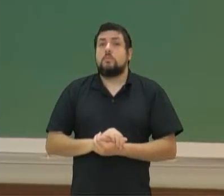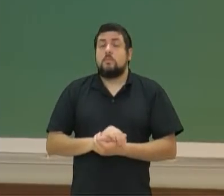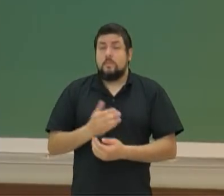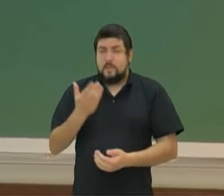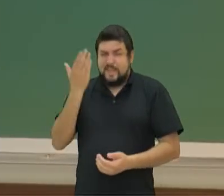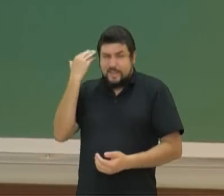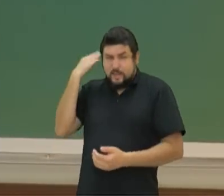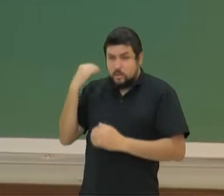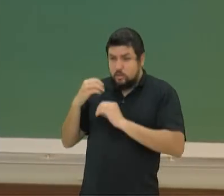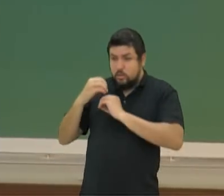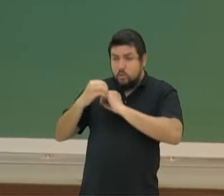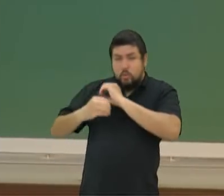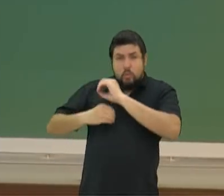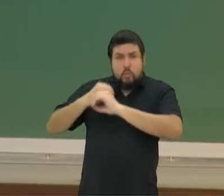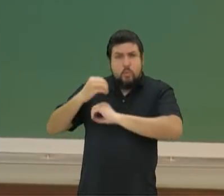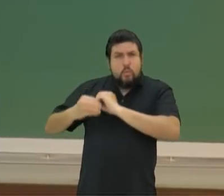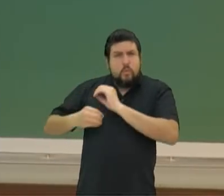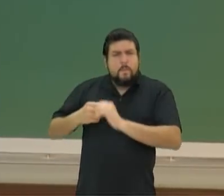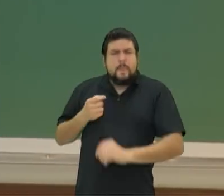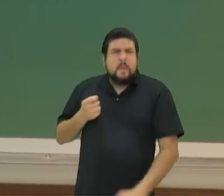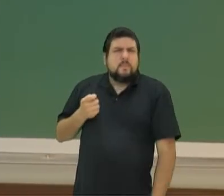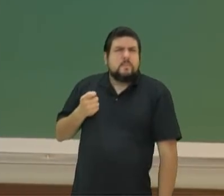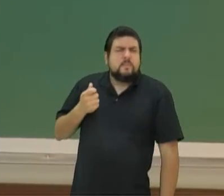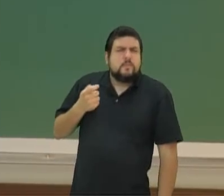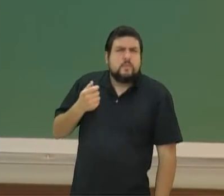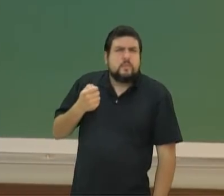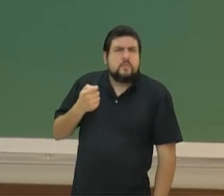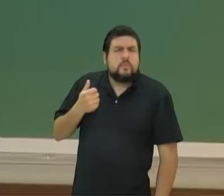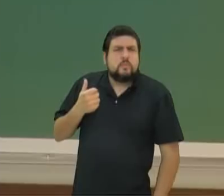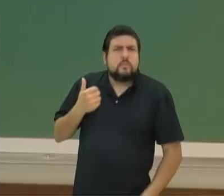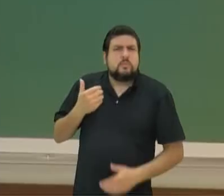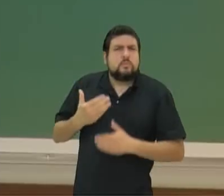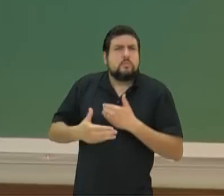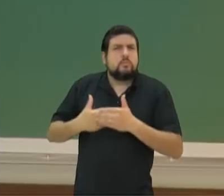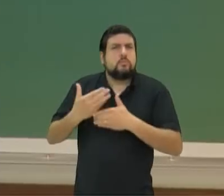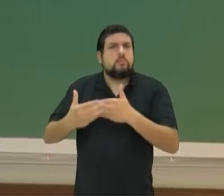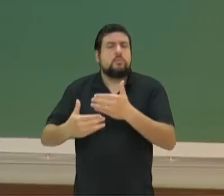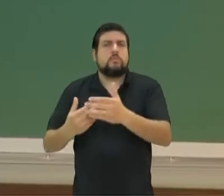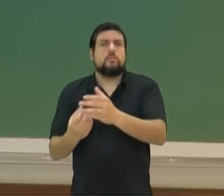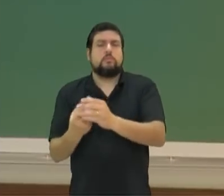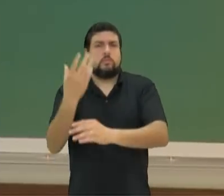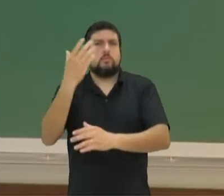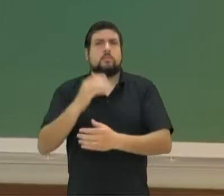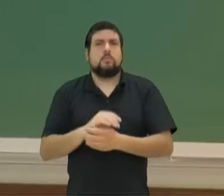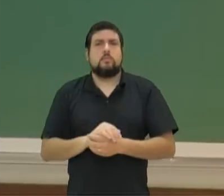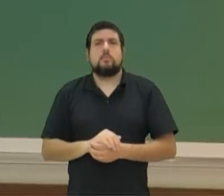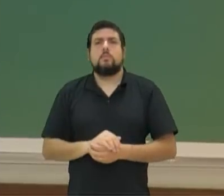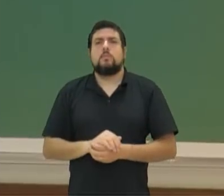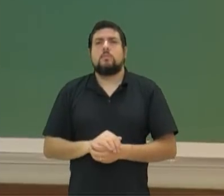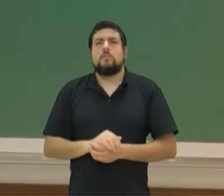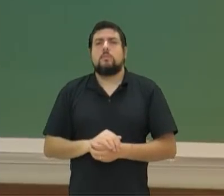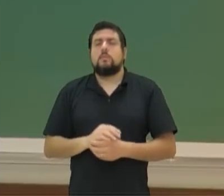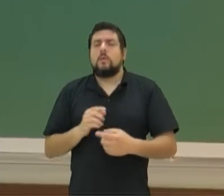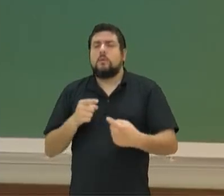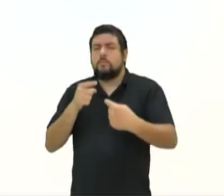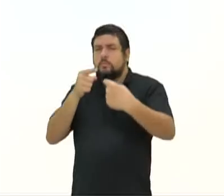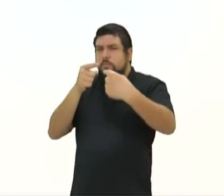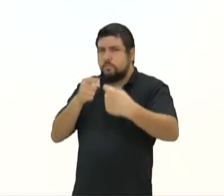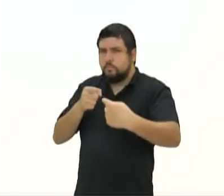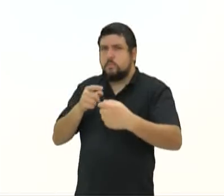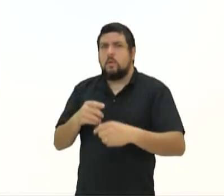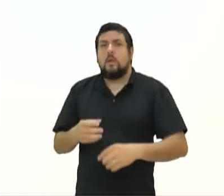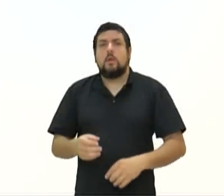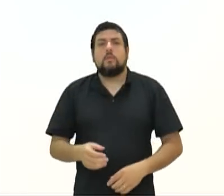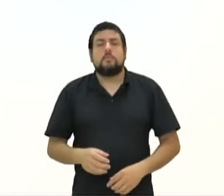escasso ou ausente. A gente vai entender daqui a pouquinho o que aconteceu. Mas antes vamos fazer um quiz. Acredita-se que a Terra